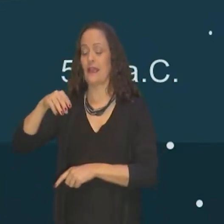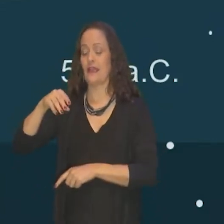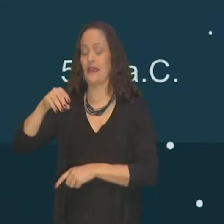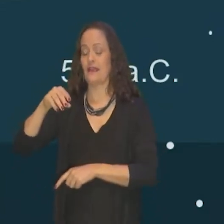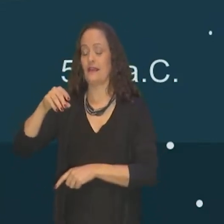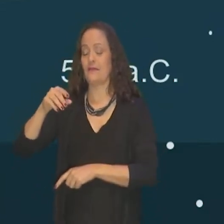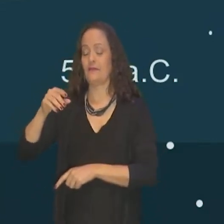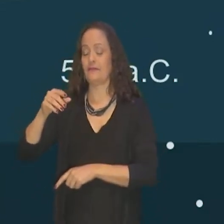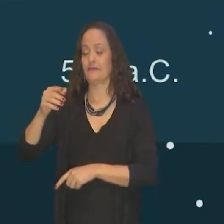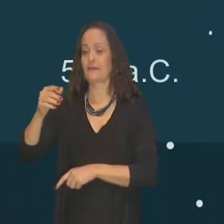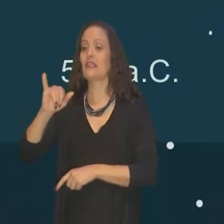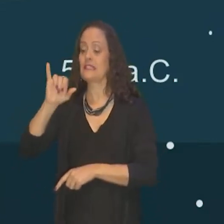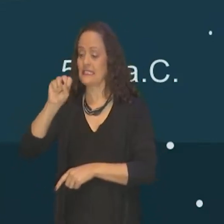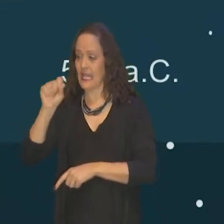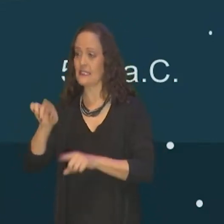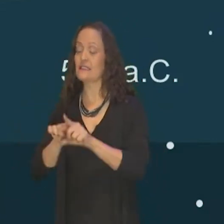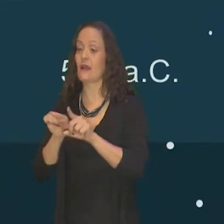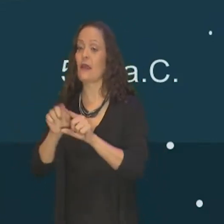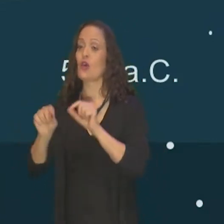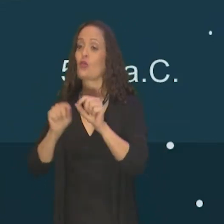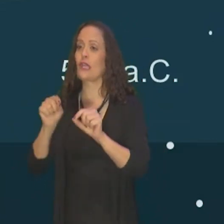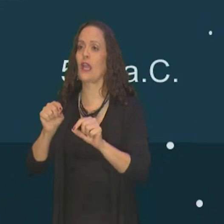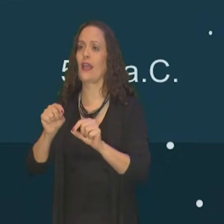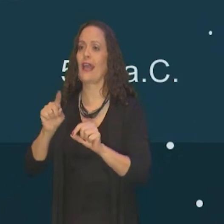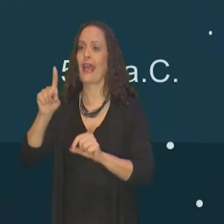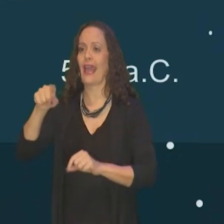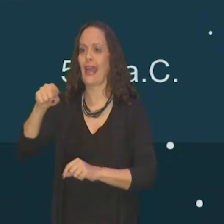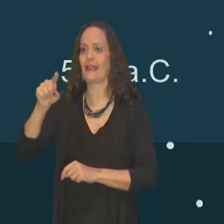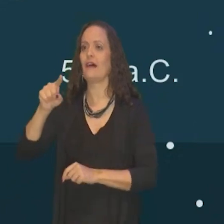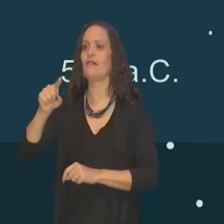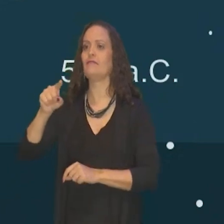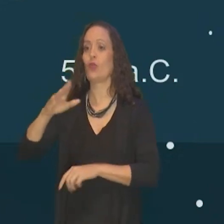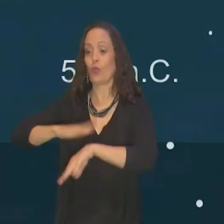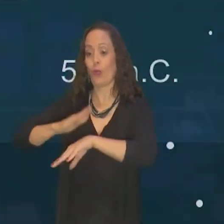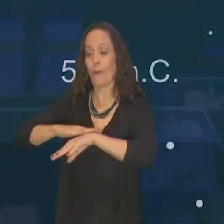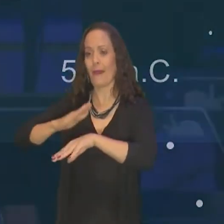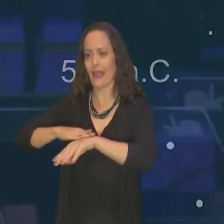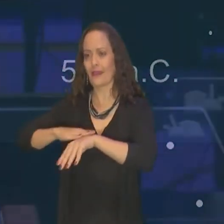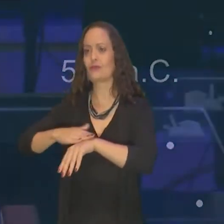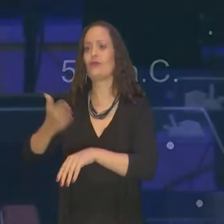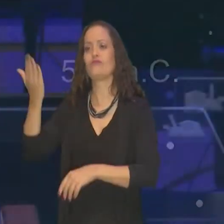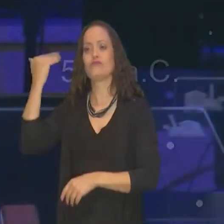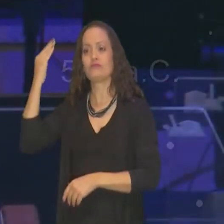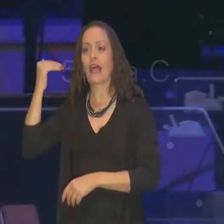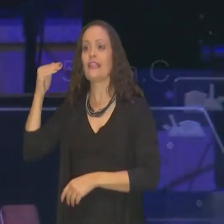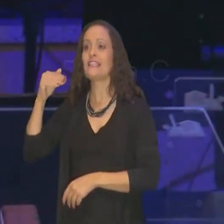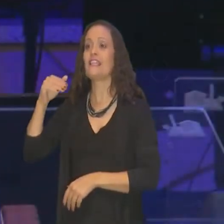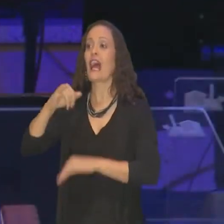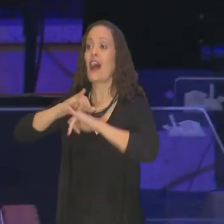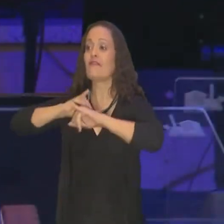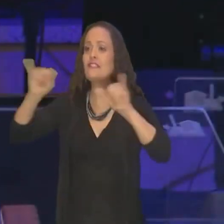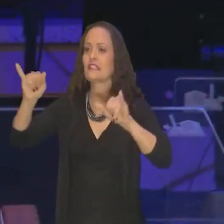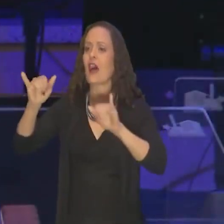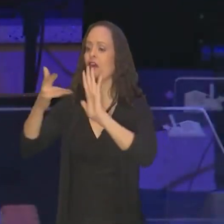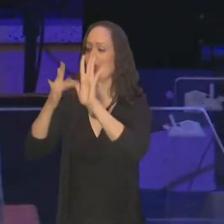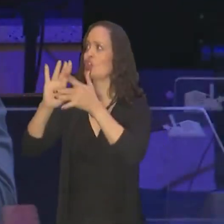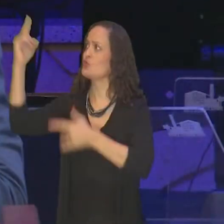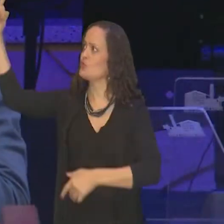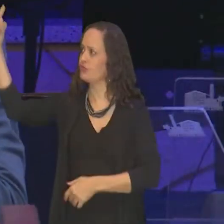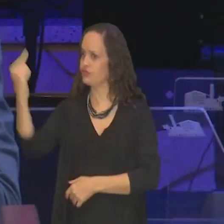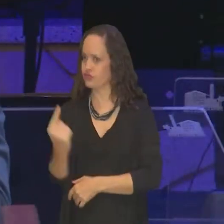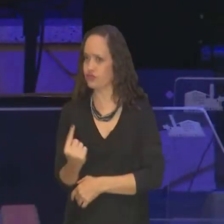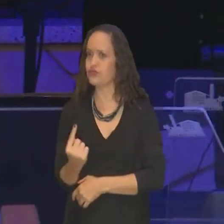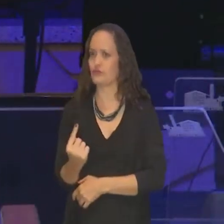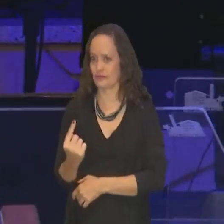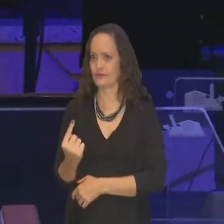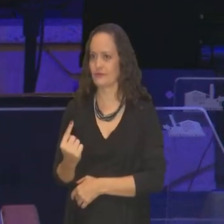tempo, Isaías foi o arauto de Deus anunciando a vinda do Messias. Quando nós falamos que Isaías